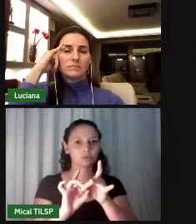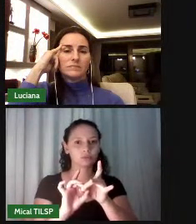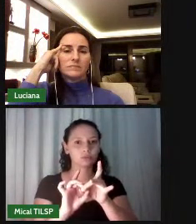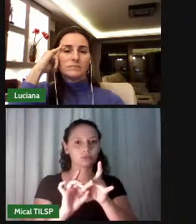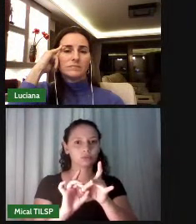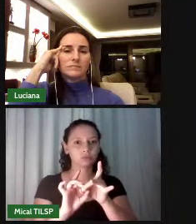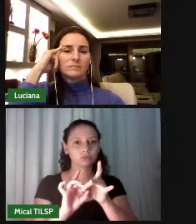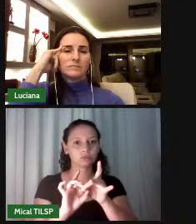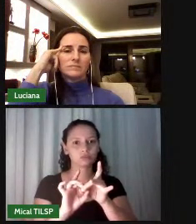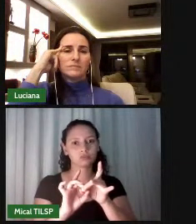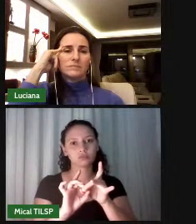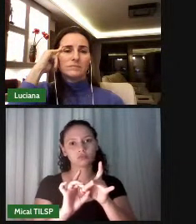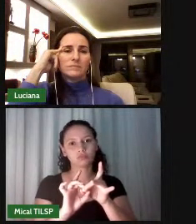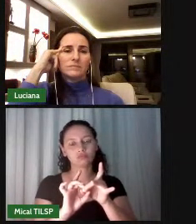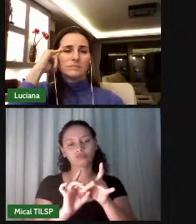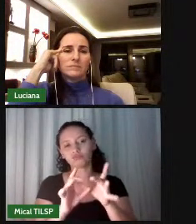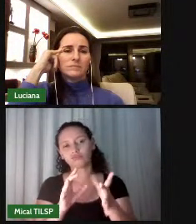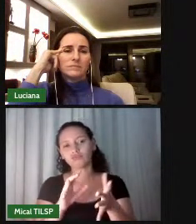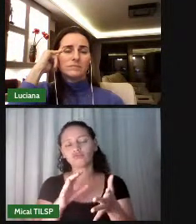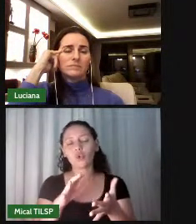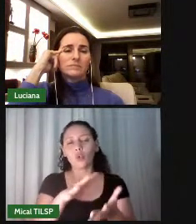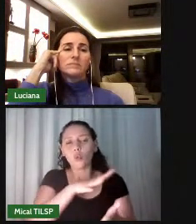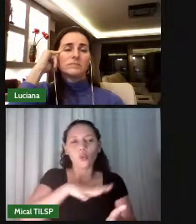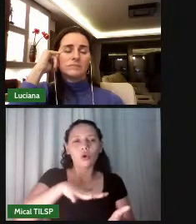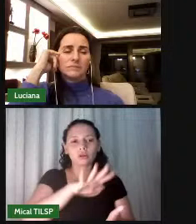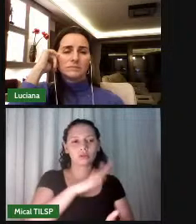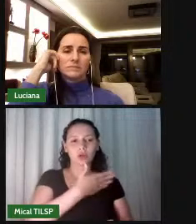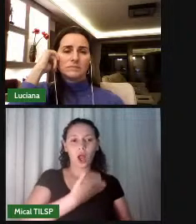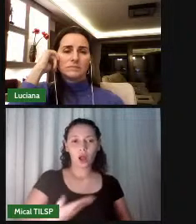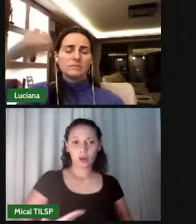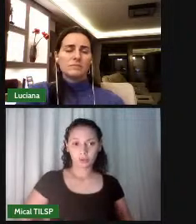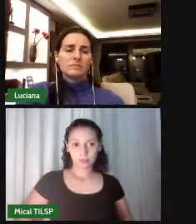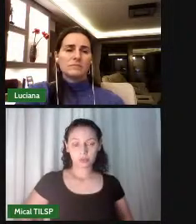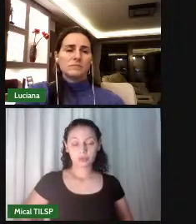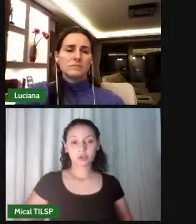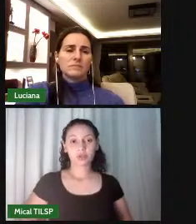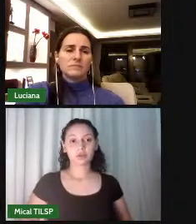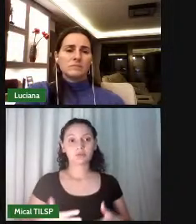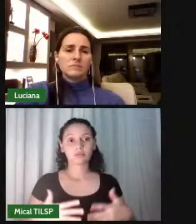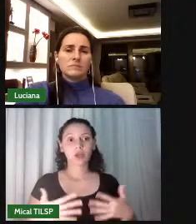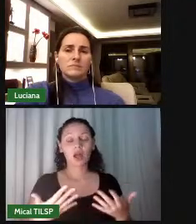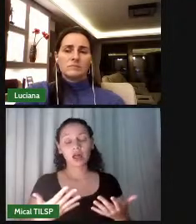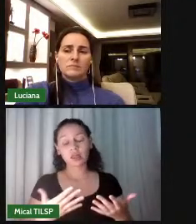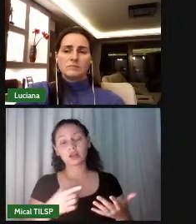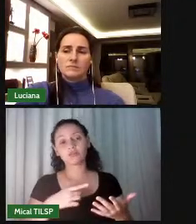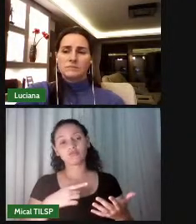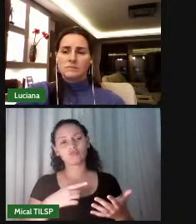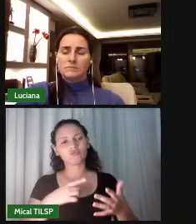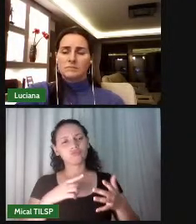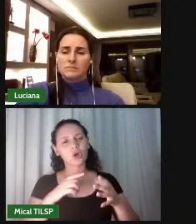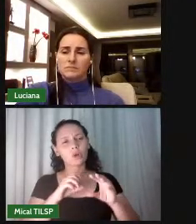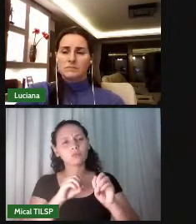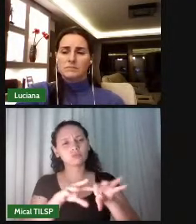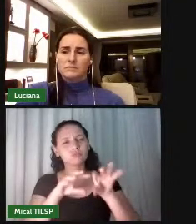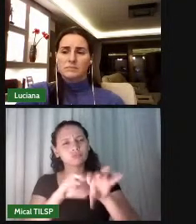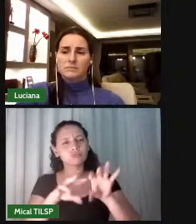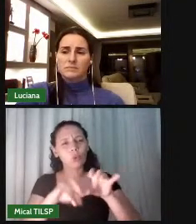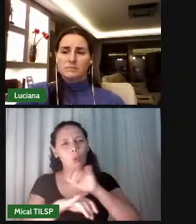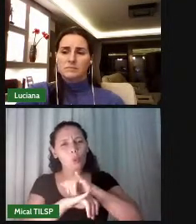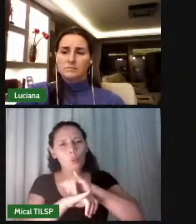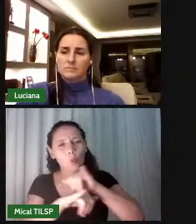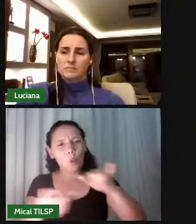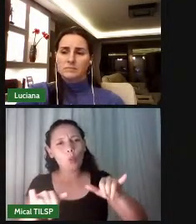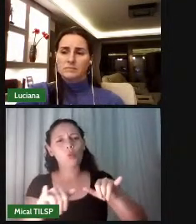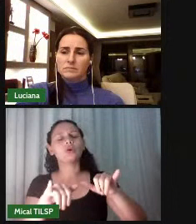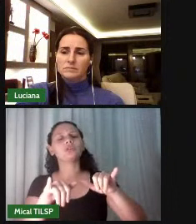as esferas públicas, vão estar relacionados à confecção de campanhas educacionais, campanhas preventivas. Então,